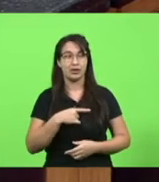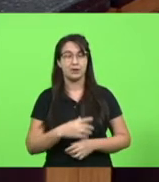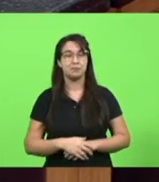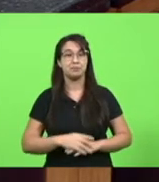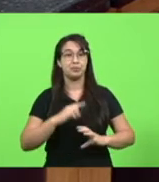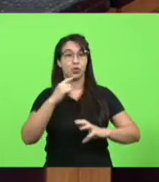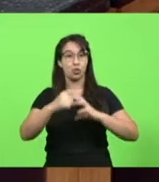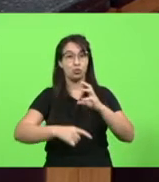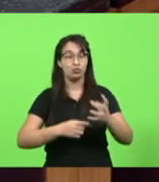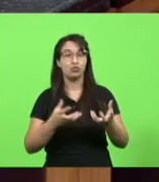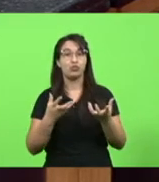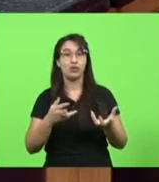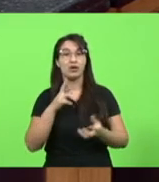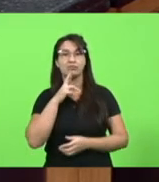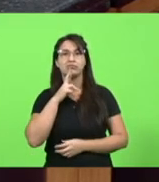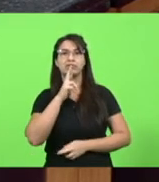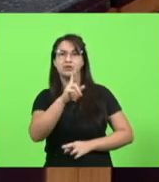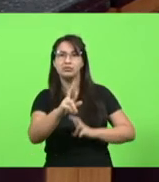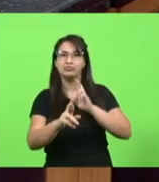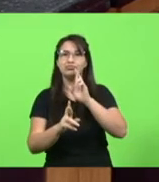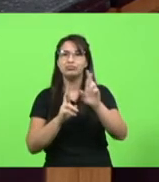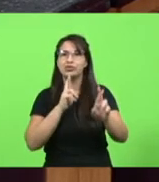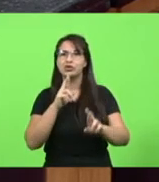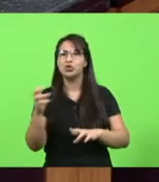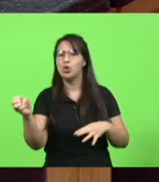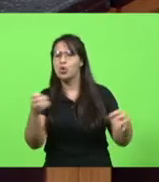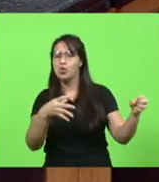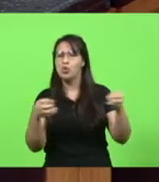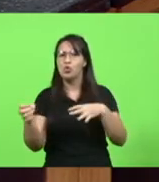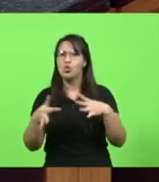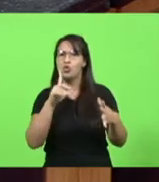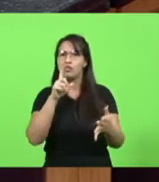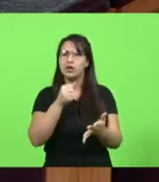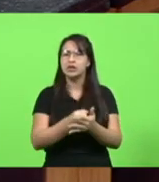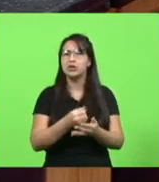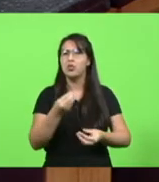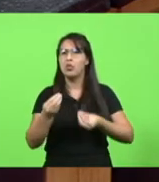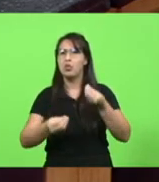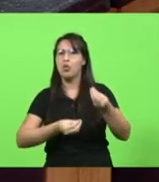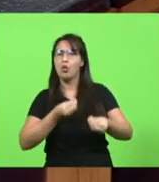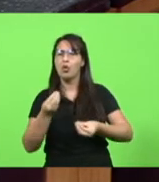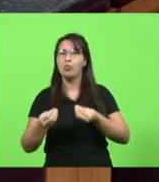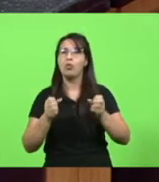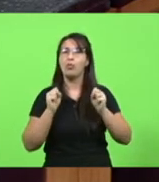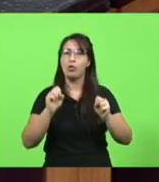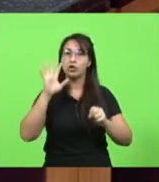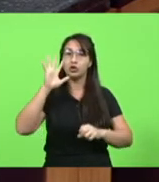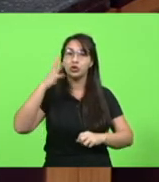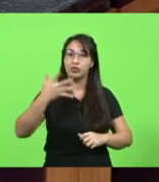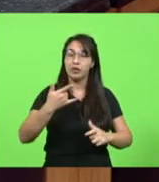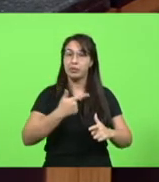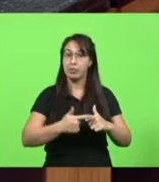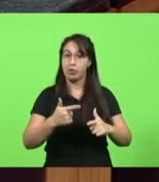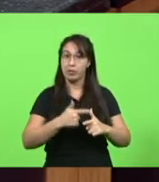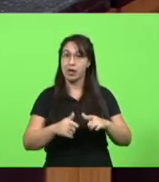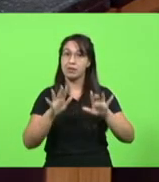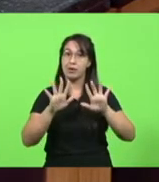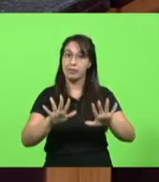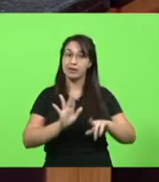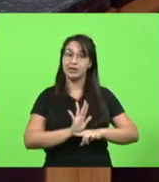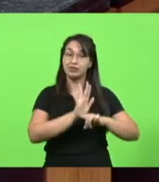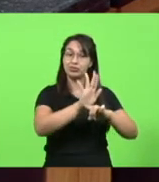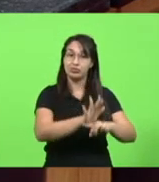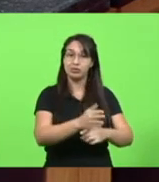procura resposta e novos caminhos. Que nós possamos resolver os nossos problemas ajudando a encaminhar